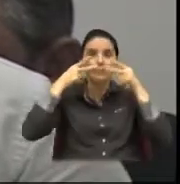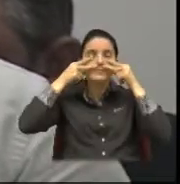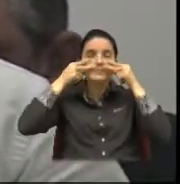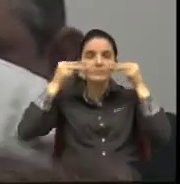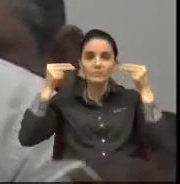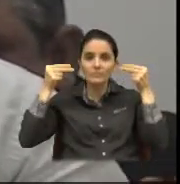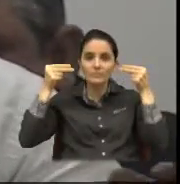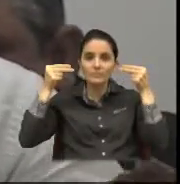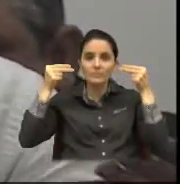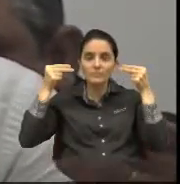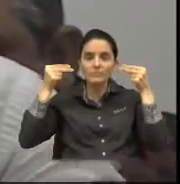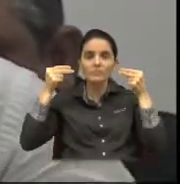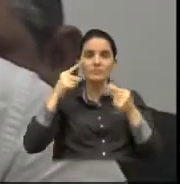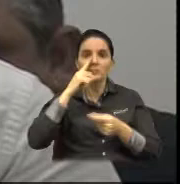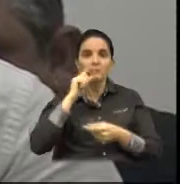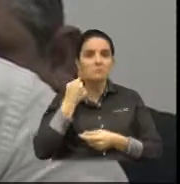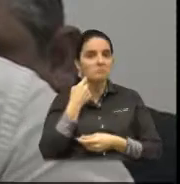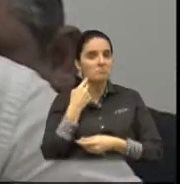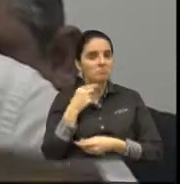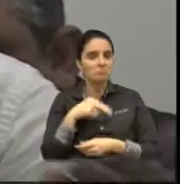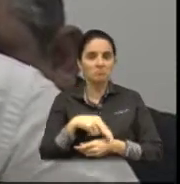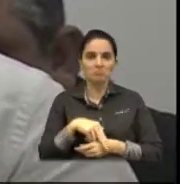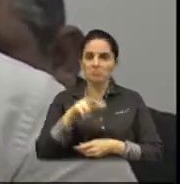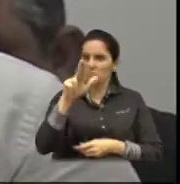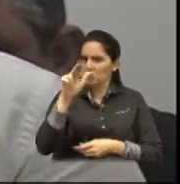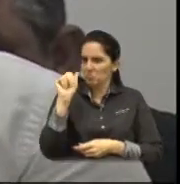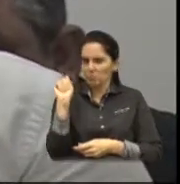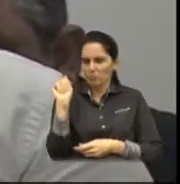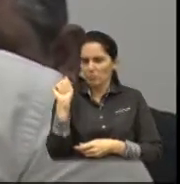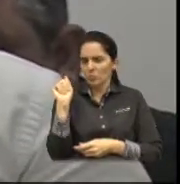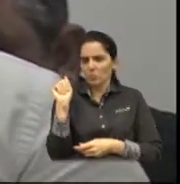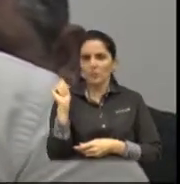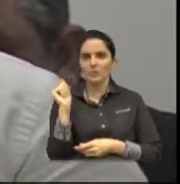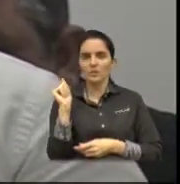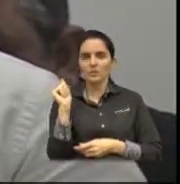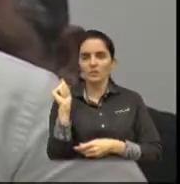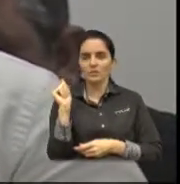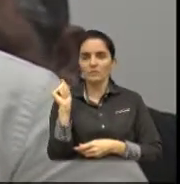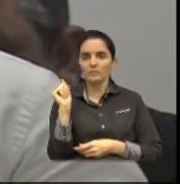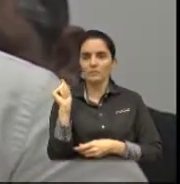lá e nunca tive assim